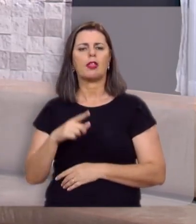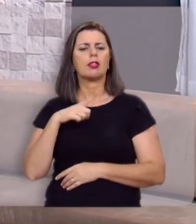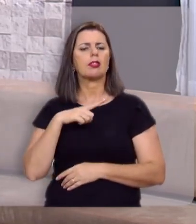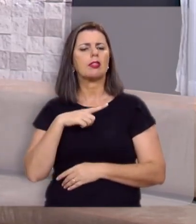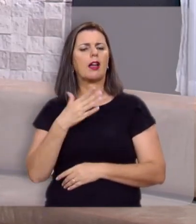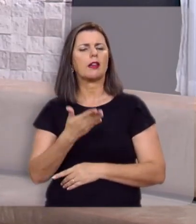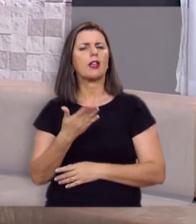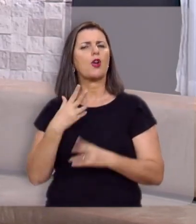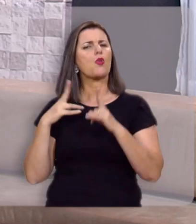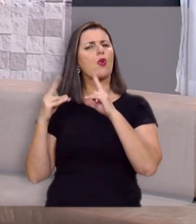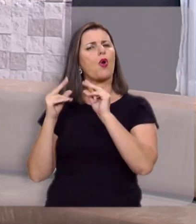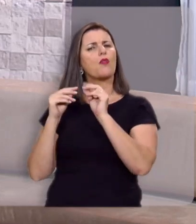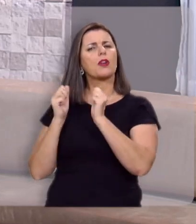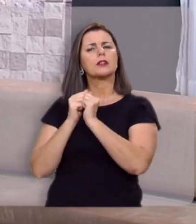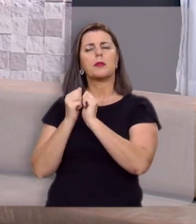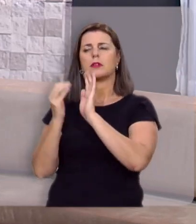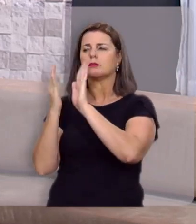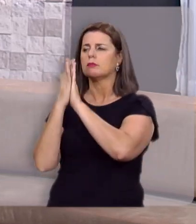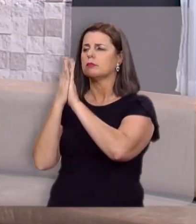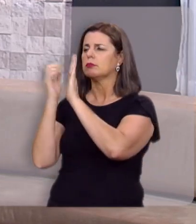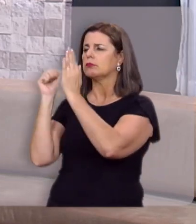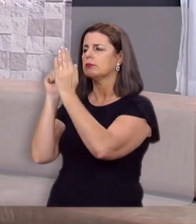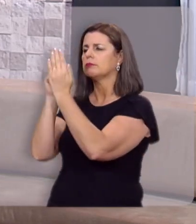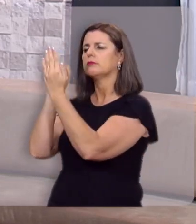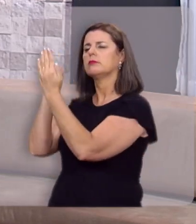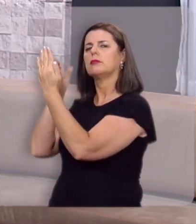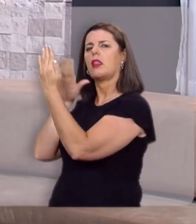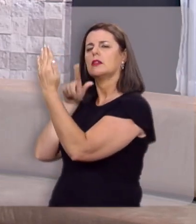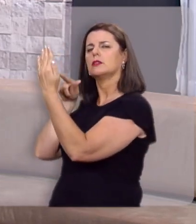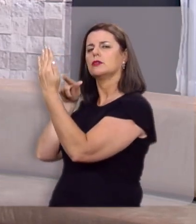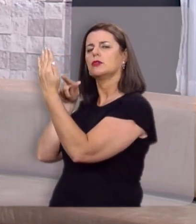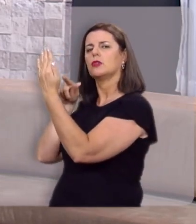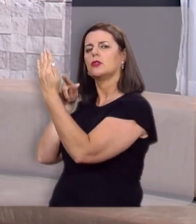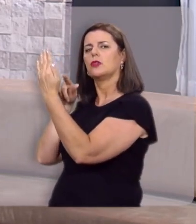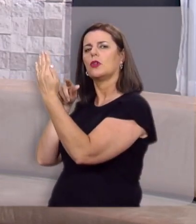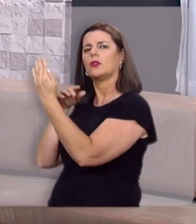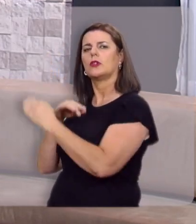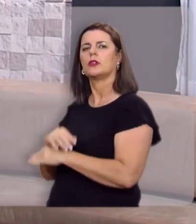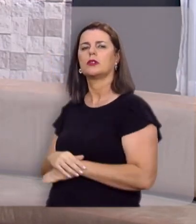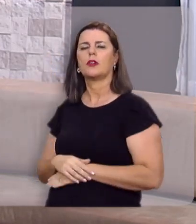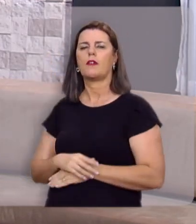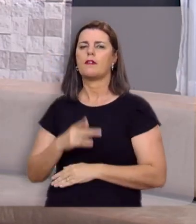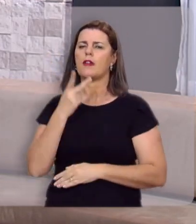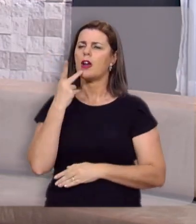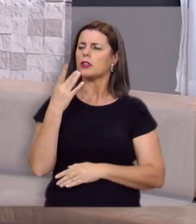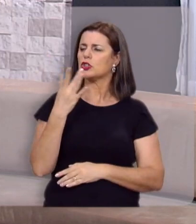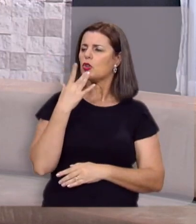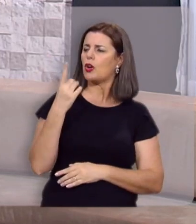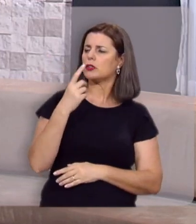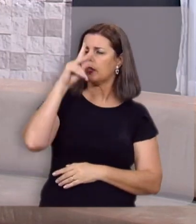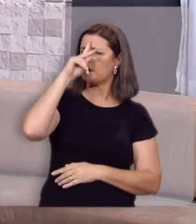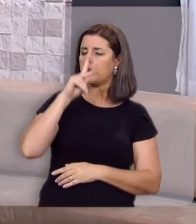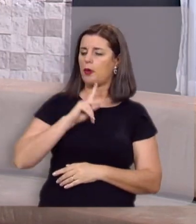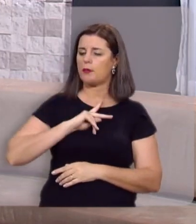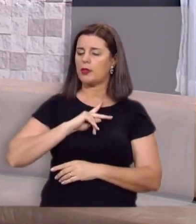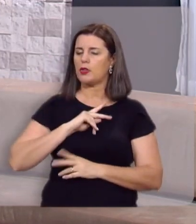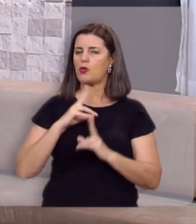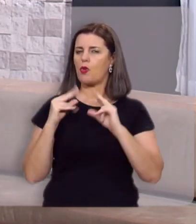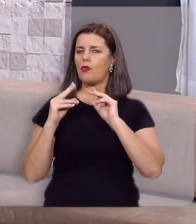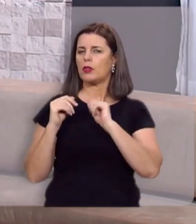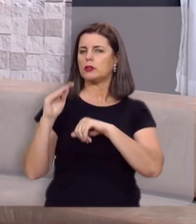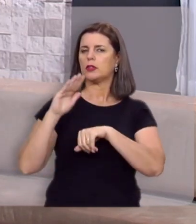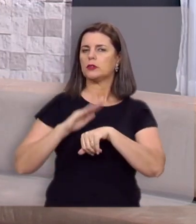Ele está aqui tendo uma conversa no espelho. Nós chamamos isso aqui de um solilóquio, uma conversa consigo